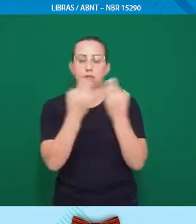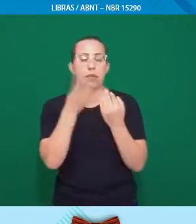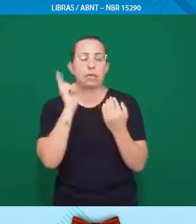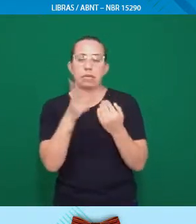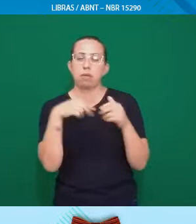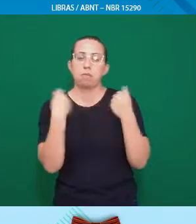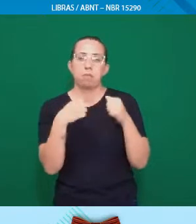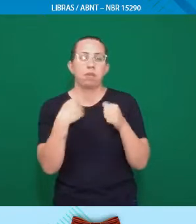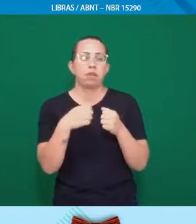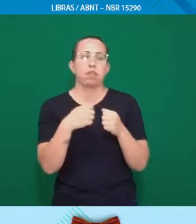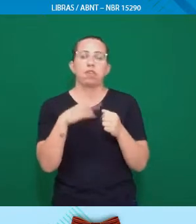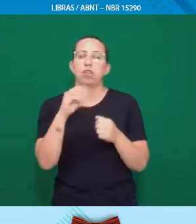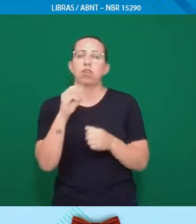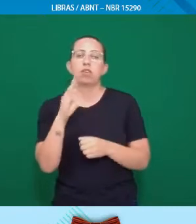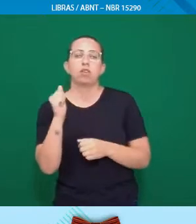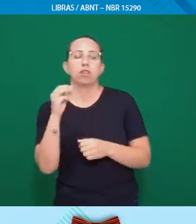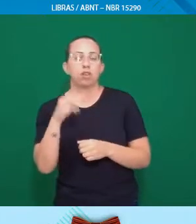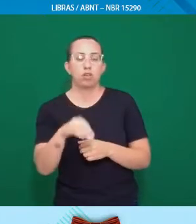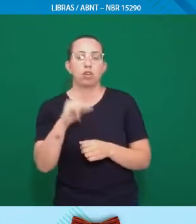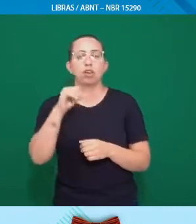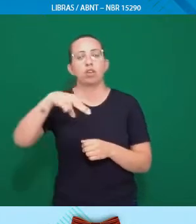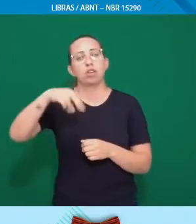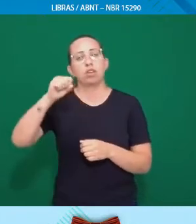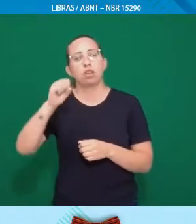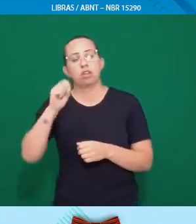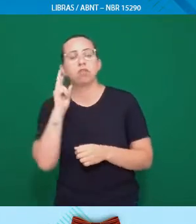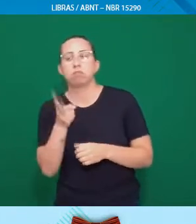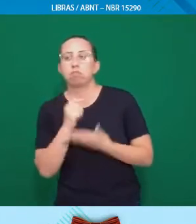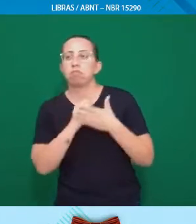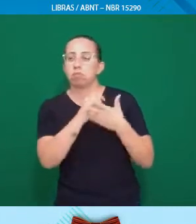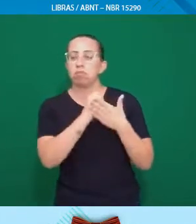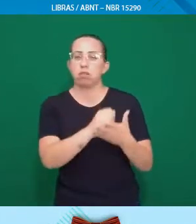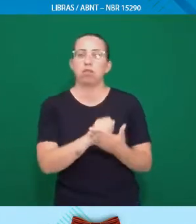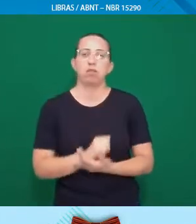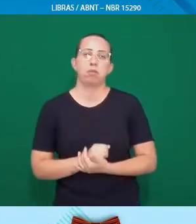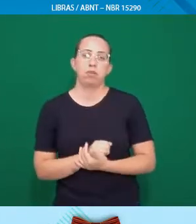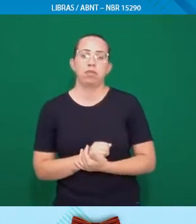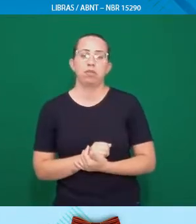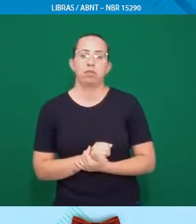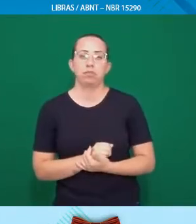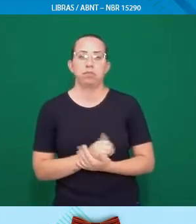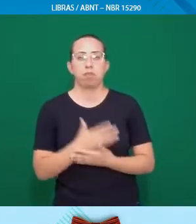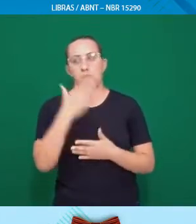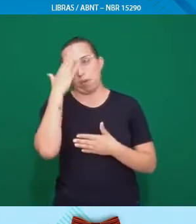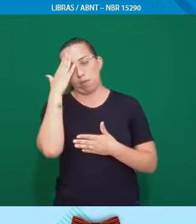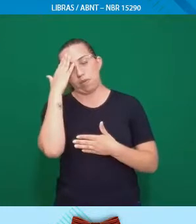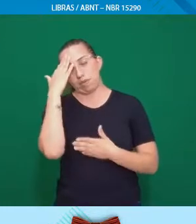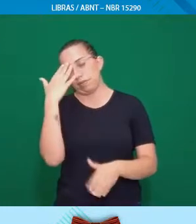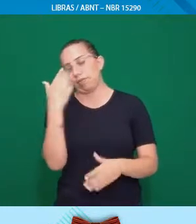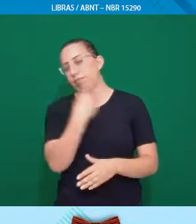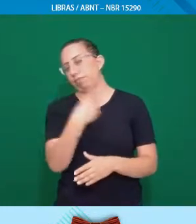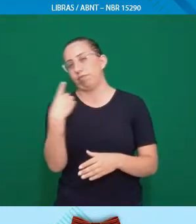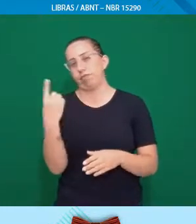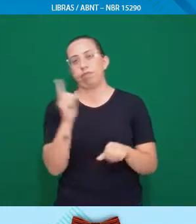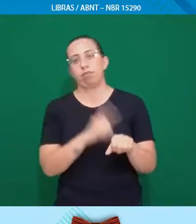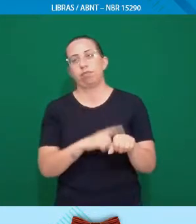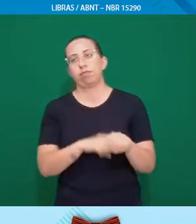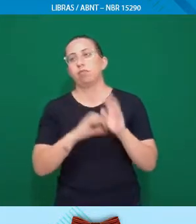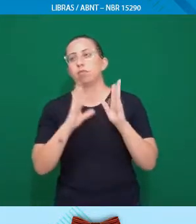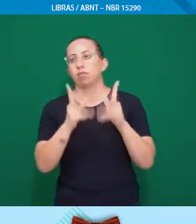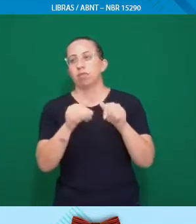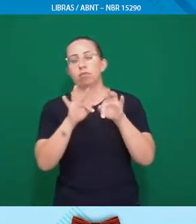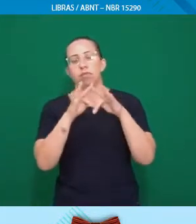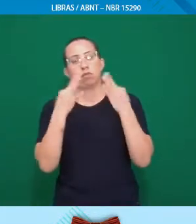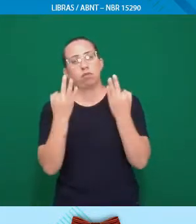Quando precisei de algum Amparo lá dentro do INSS tava lá a esposa do Jair sempre nos amparando nos dando muito carinho